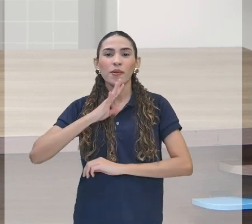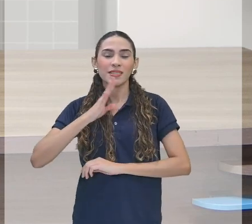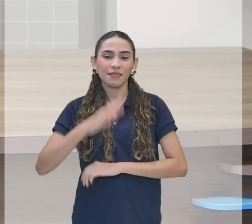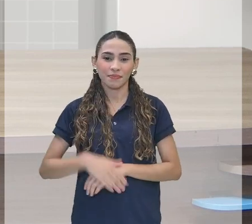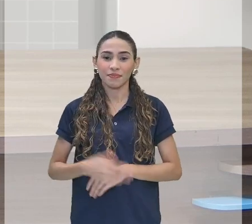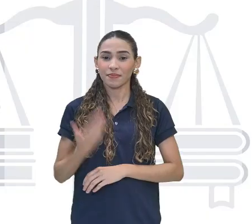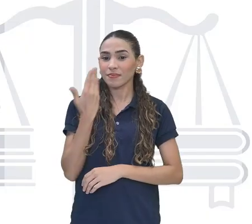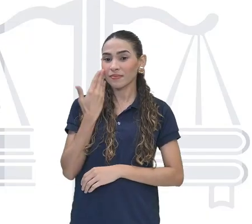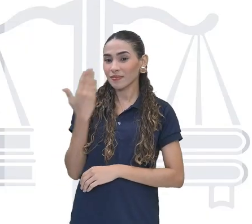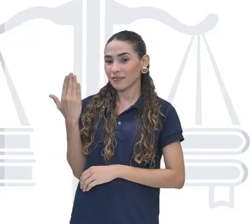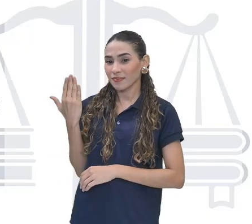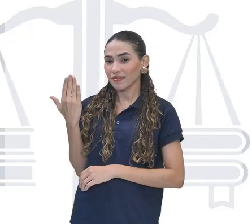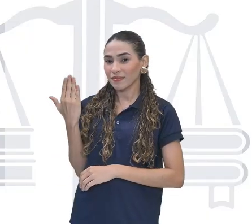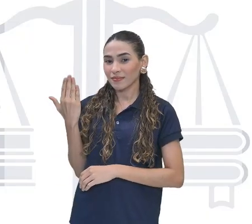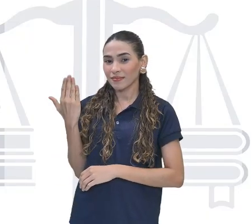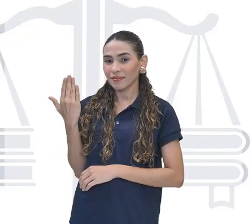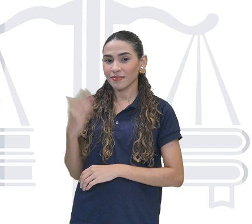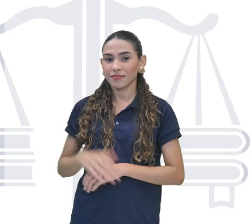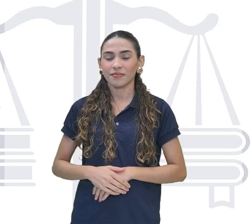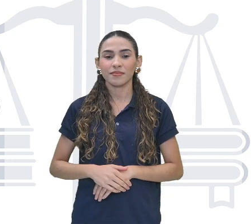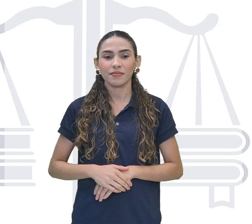Observem aí na nossa cartela.